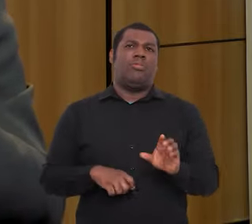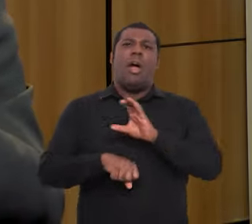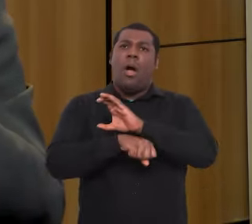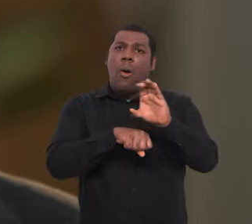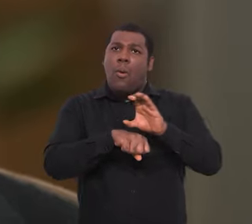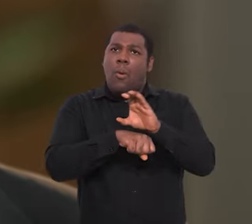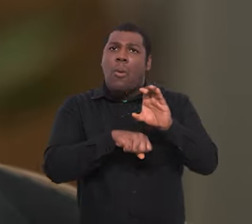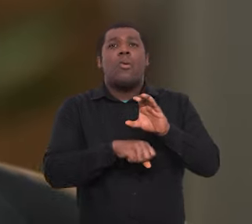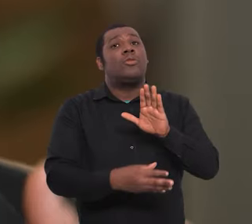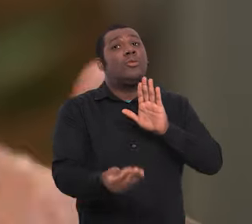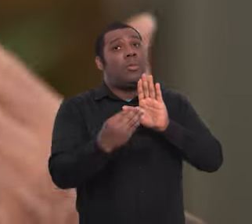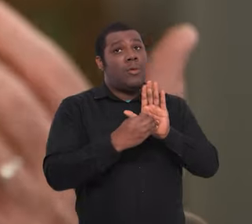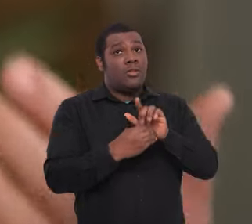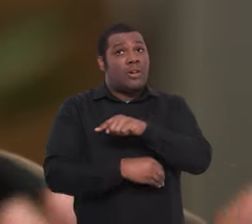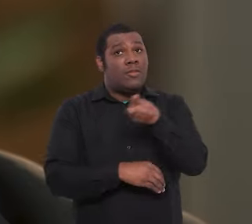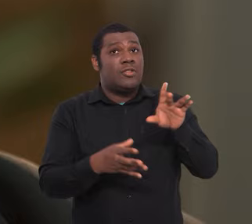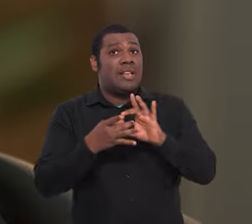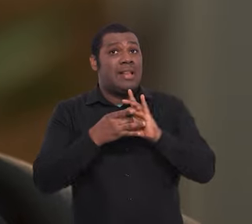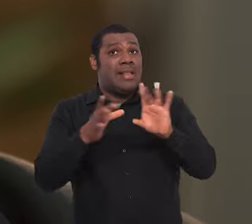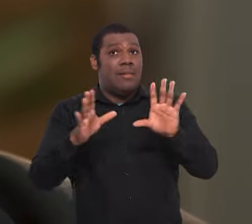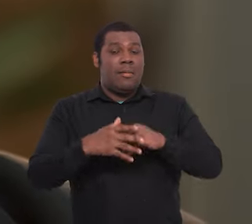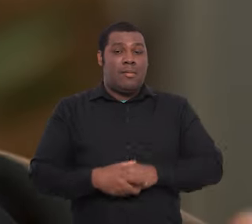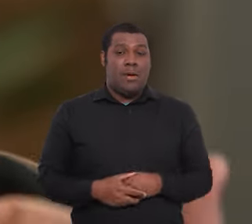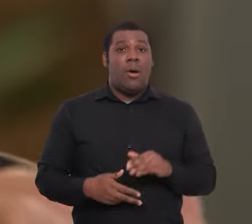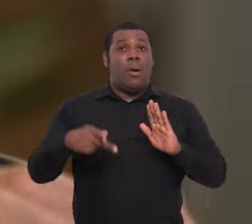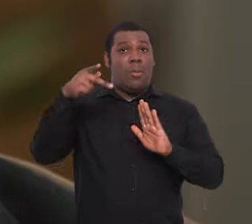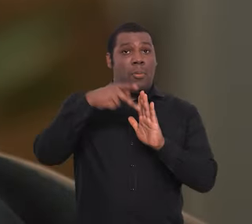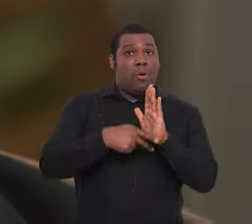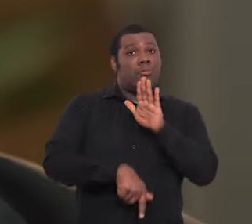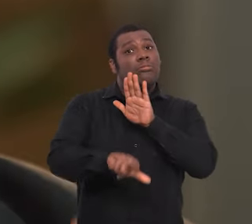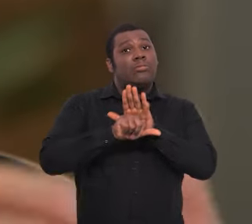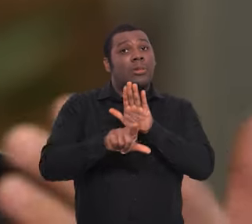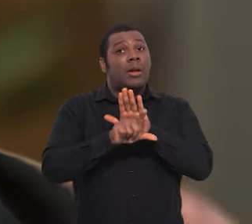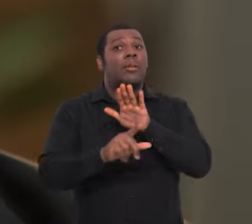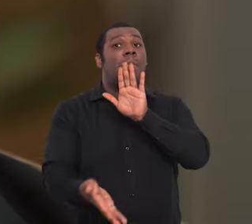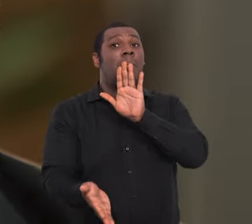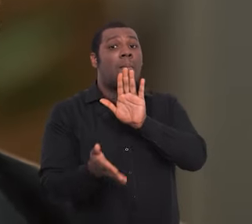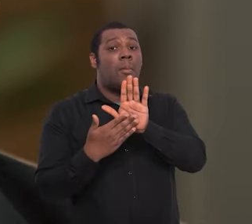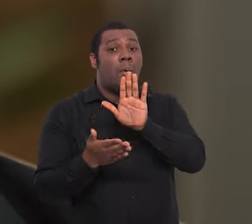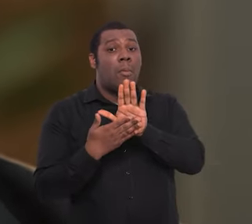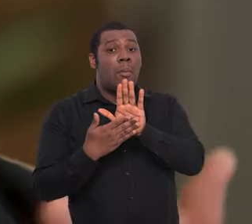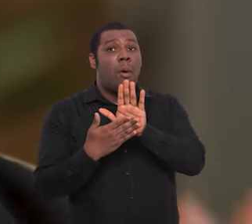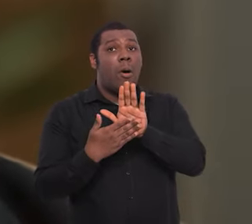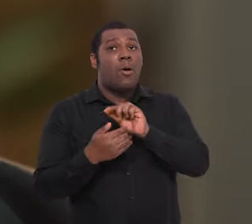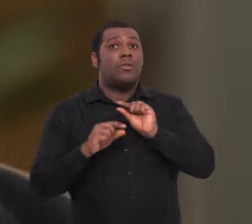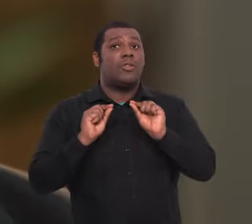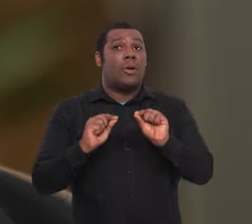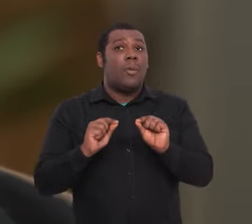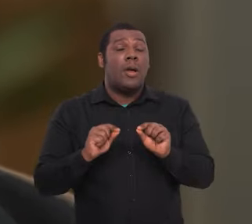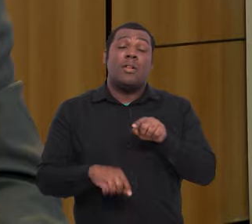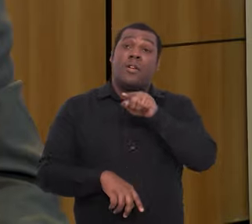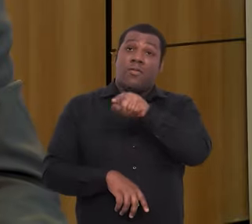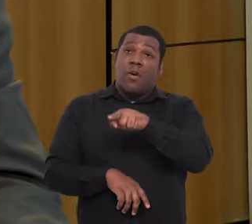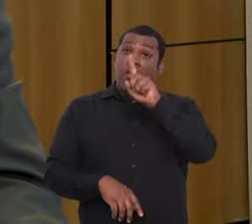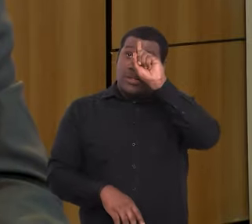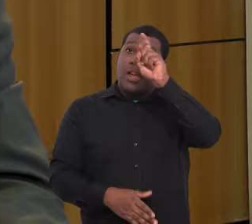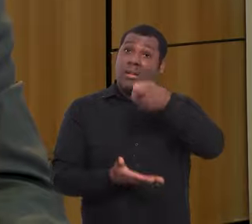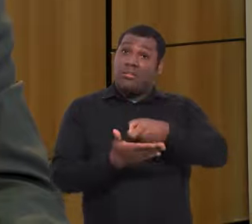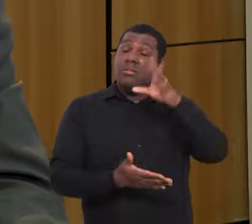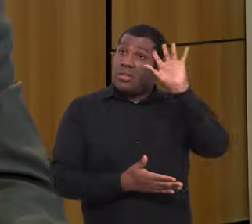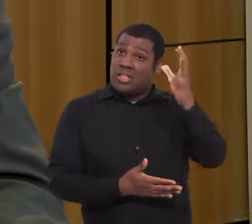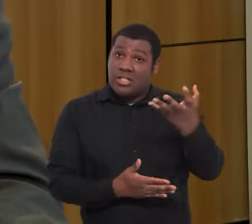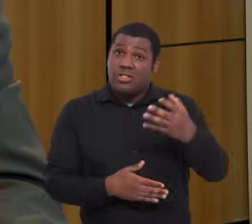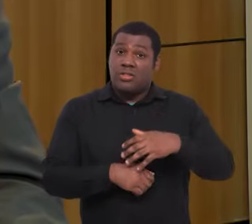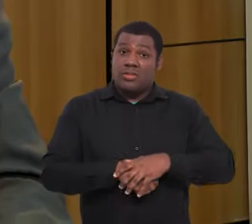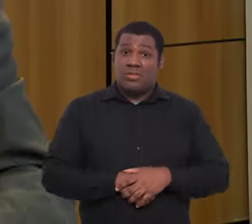aqui sendo propiciado é a possibilidade da tua organização você